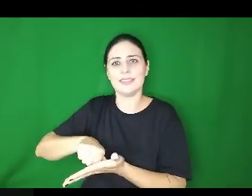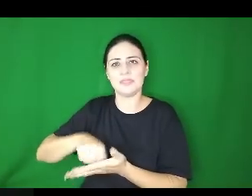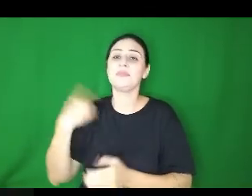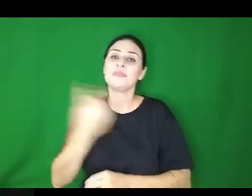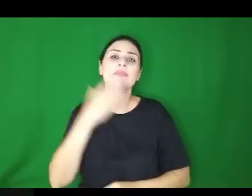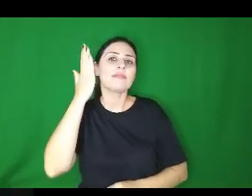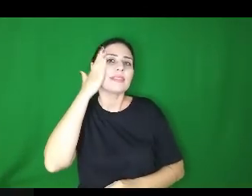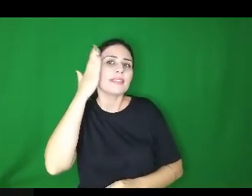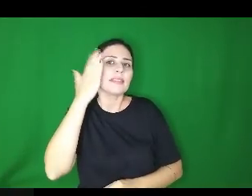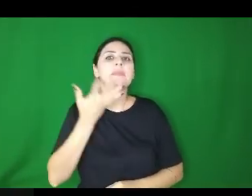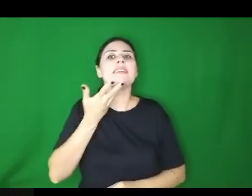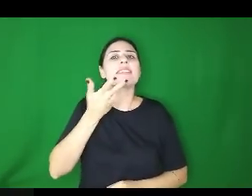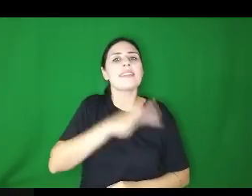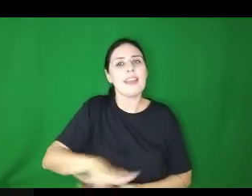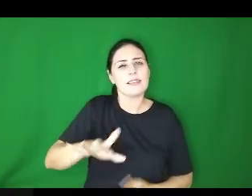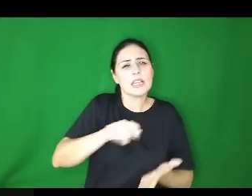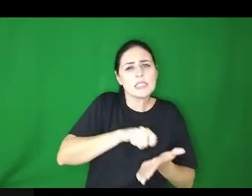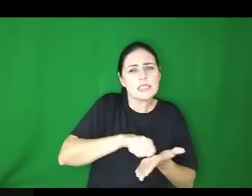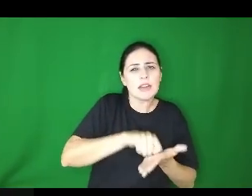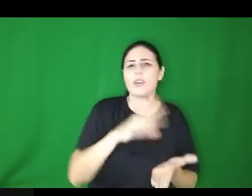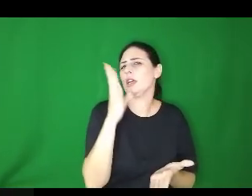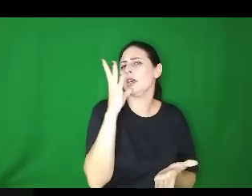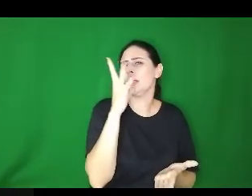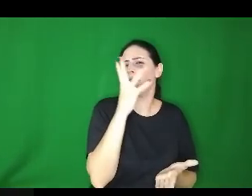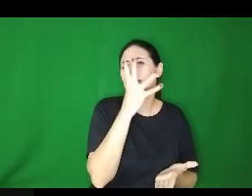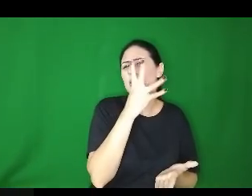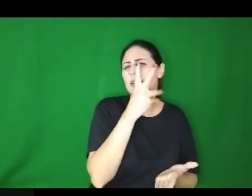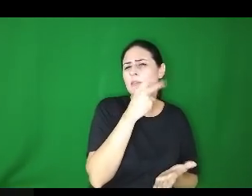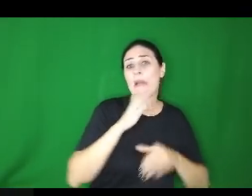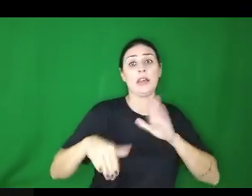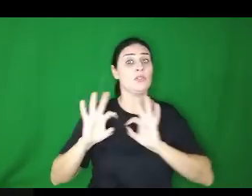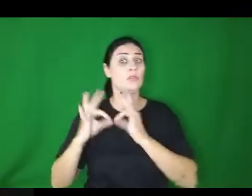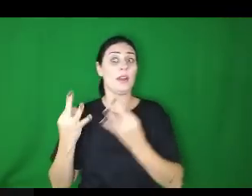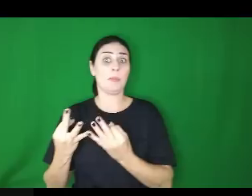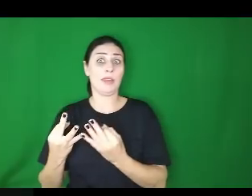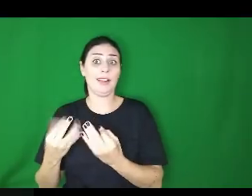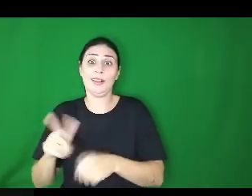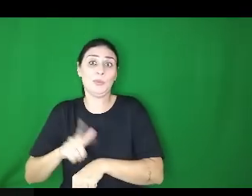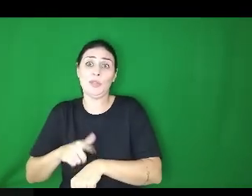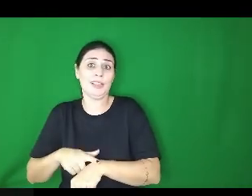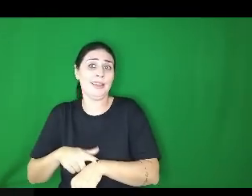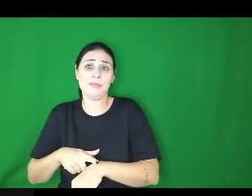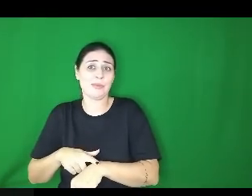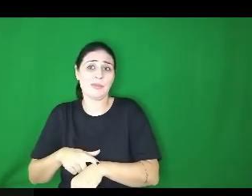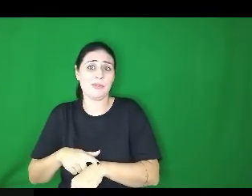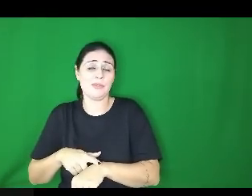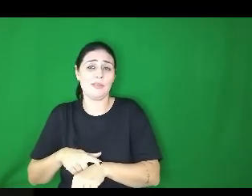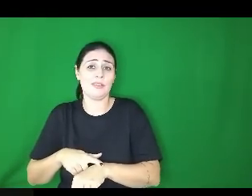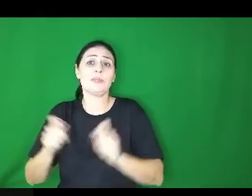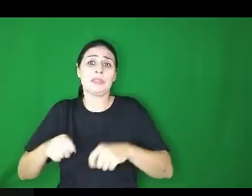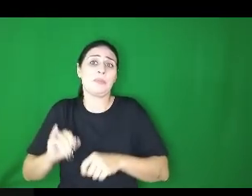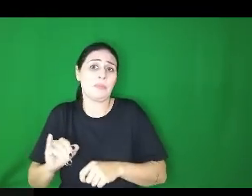que vão trabalhar dentro do sistema de escrita, né? Então, e aí, né, nessa parte